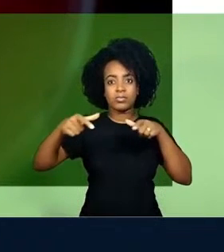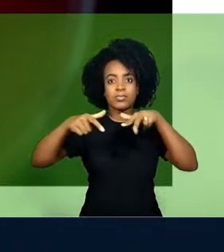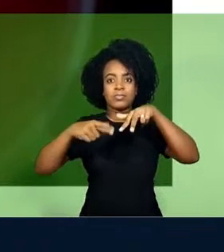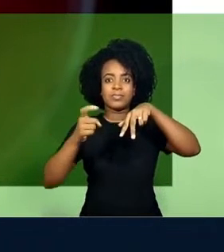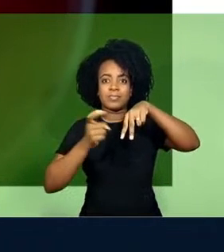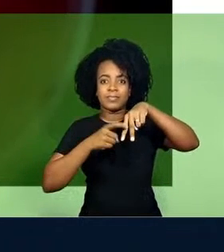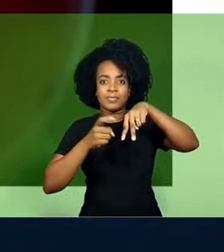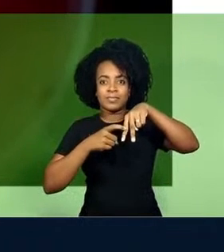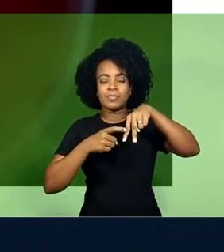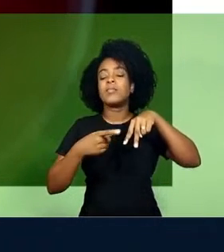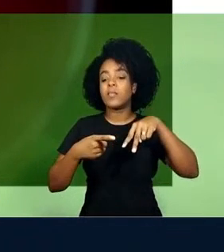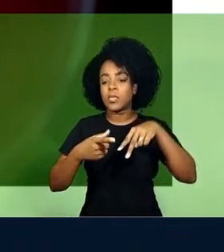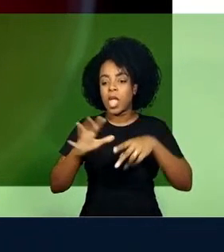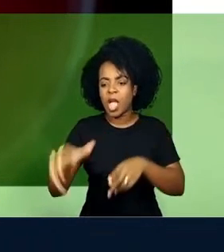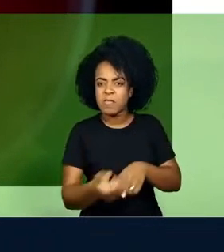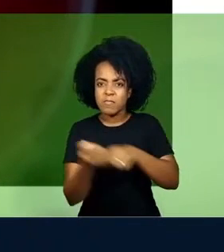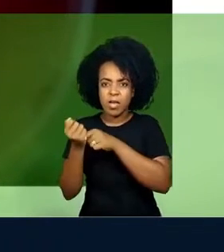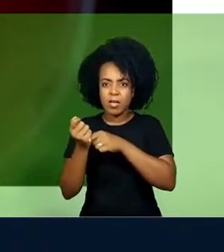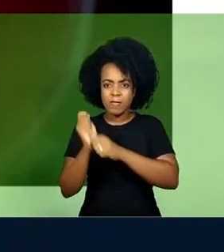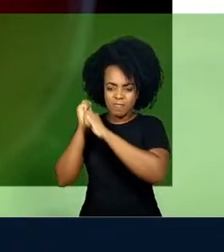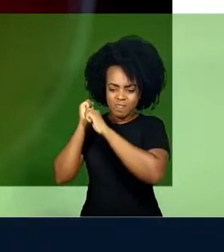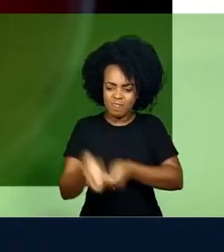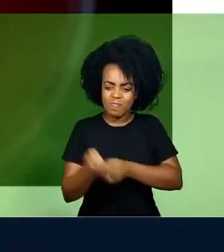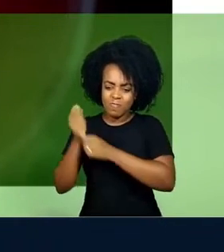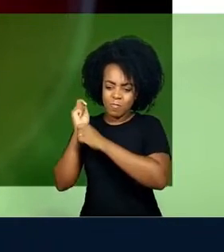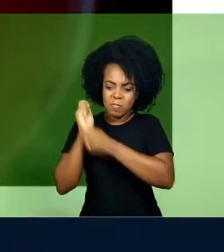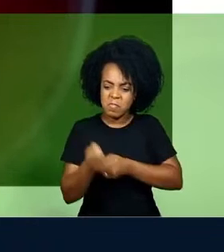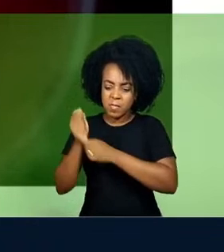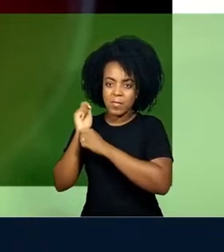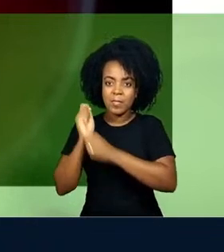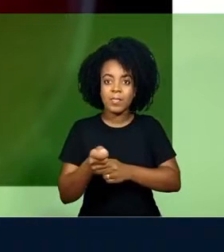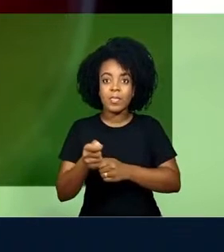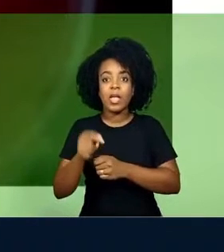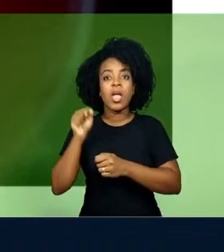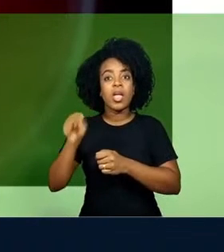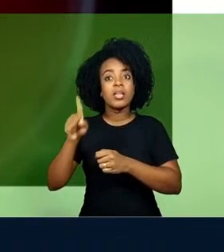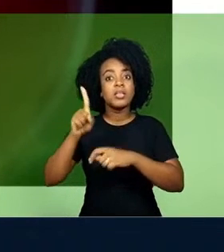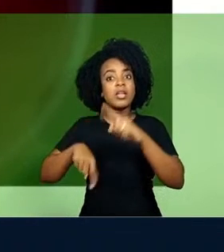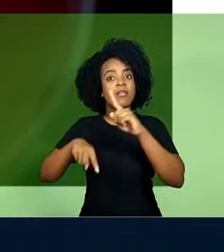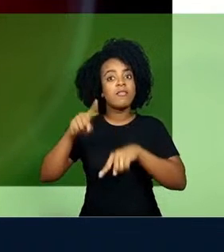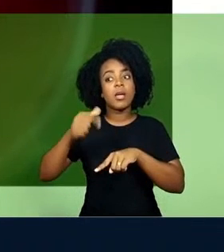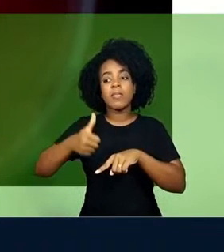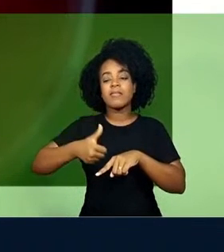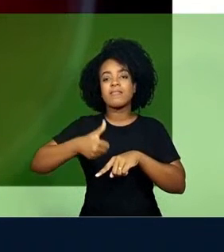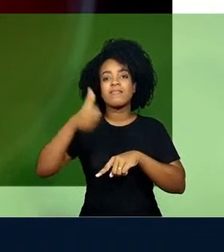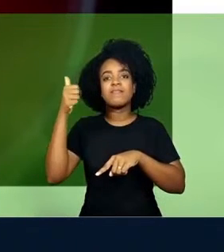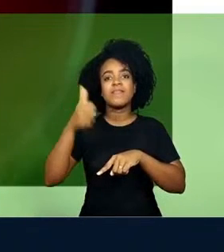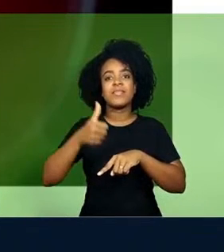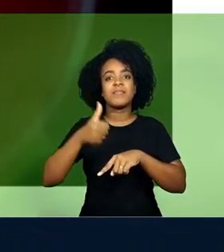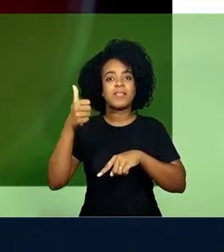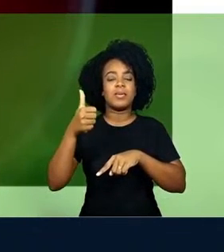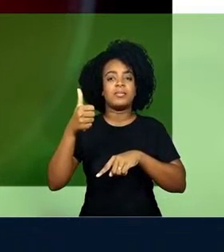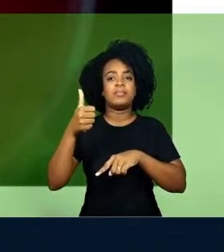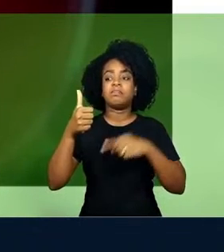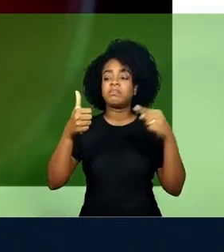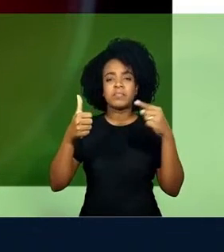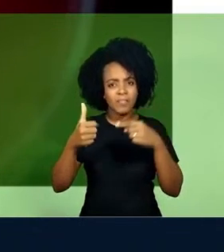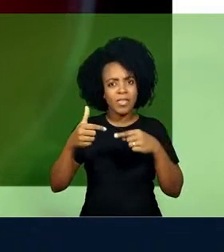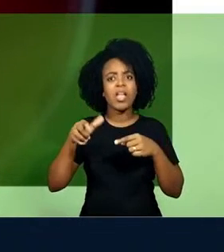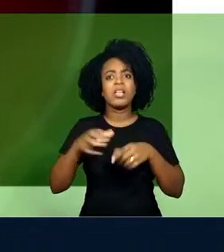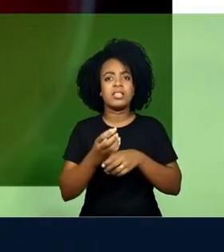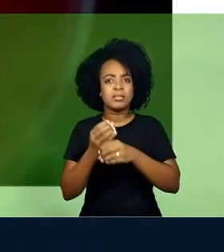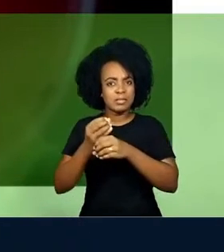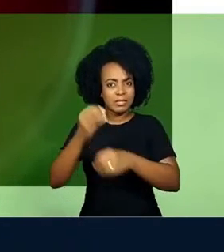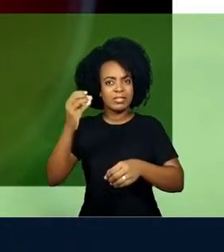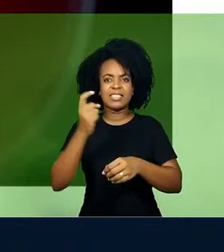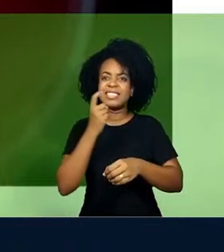quebrar os demais ossos do animal, criando, assim, como dizer, a primeira ferramenta. Essa primeira ferramenta seria